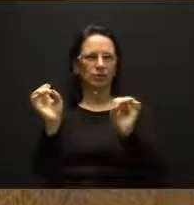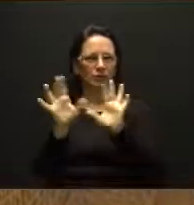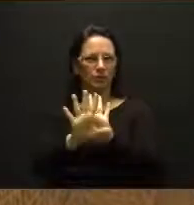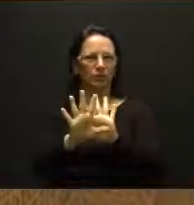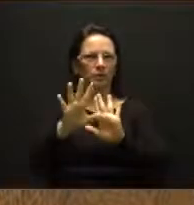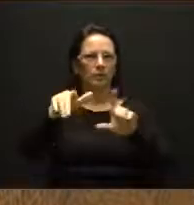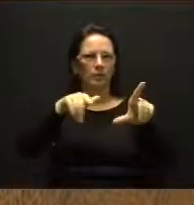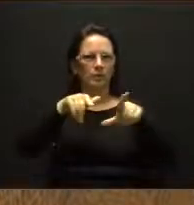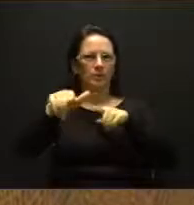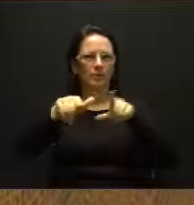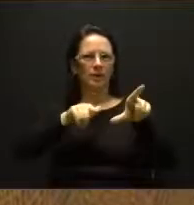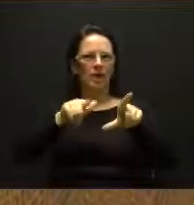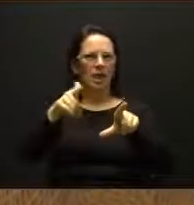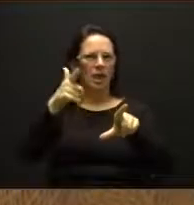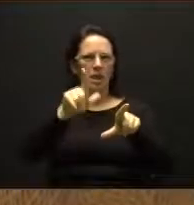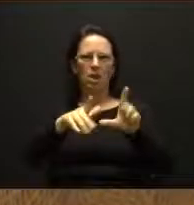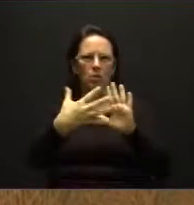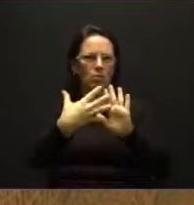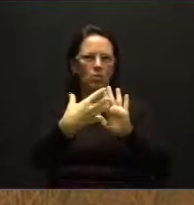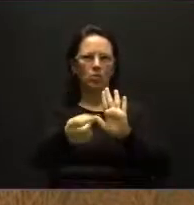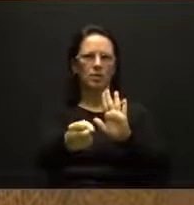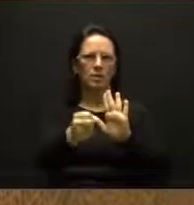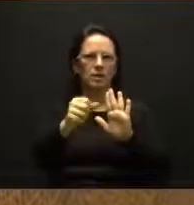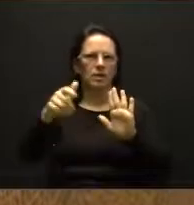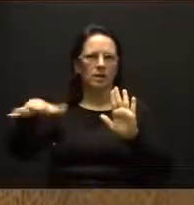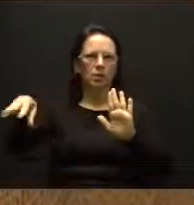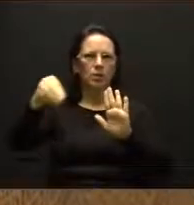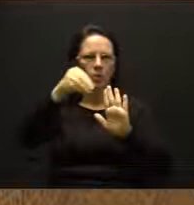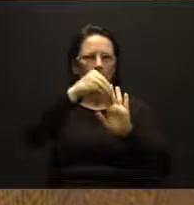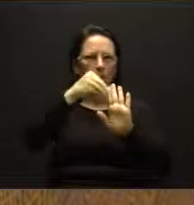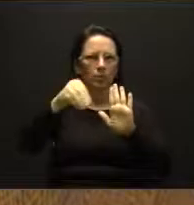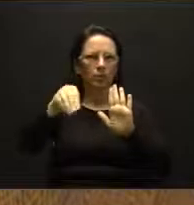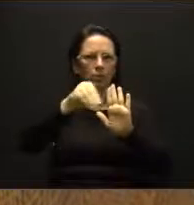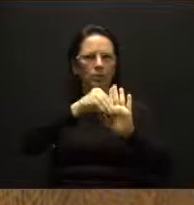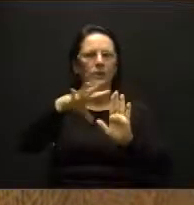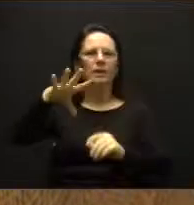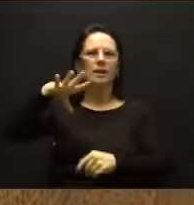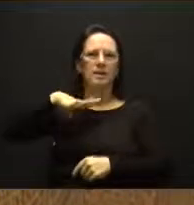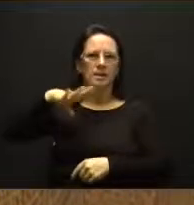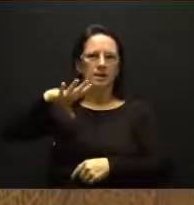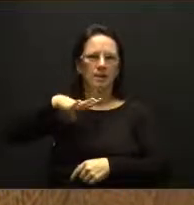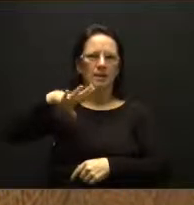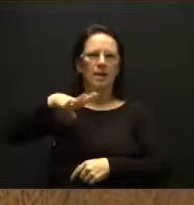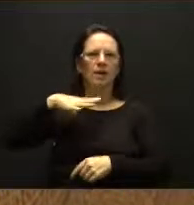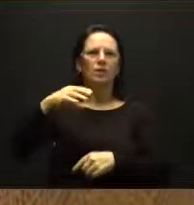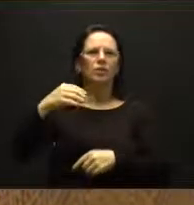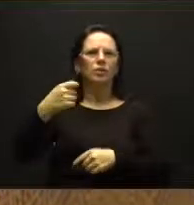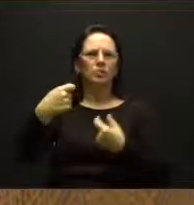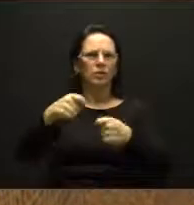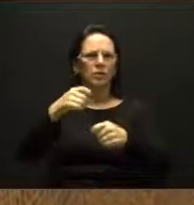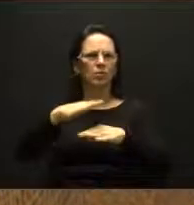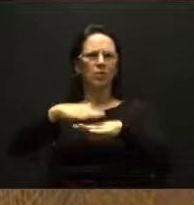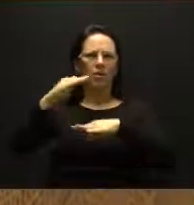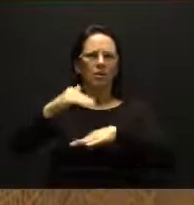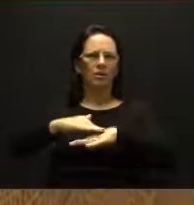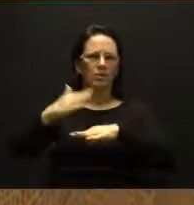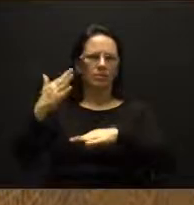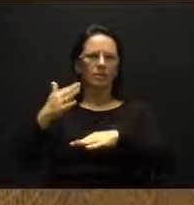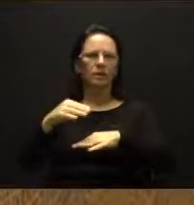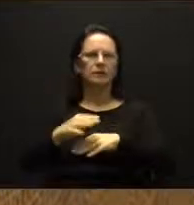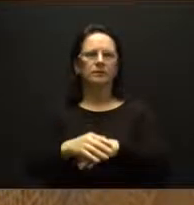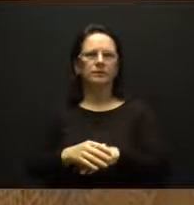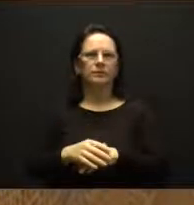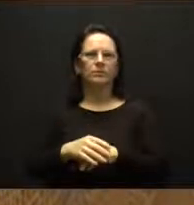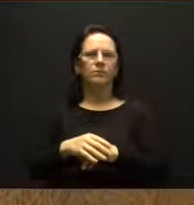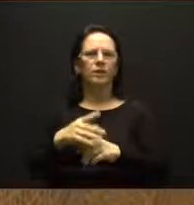trabalhos não atendendo às demandas de uma cidade comporta um pólo industrial através da